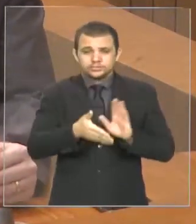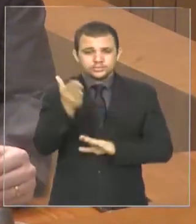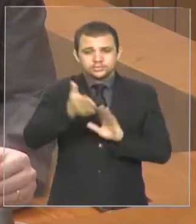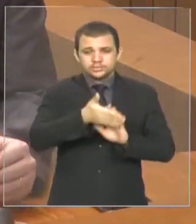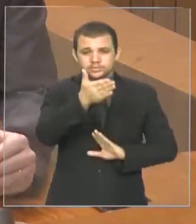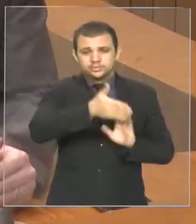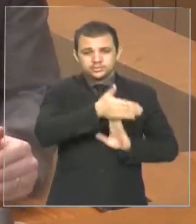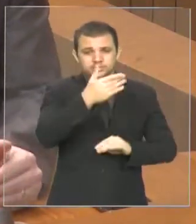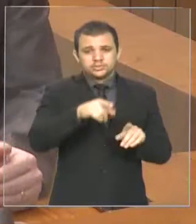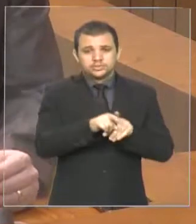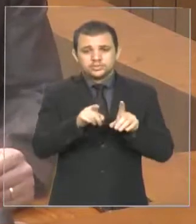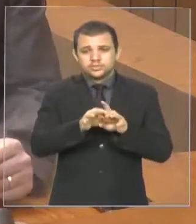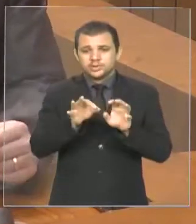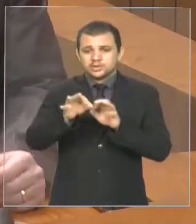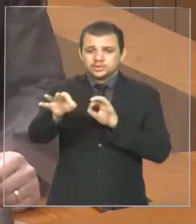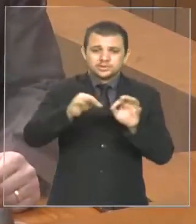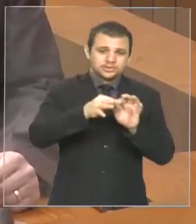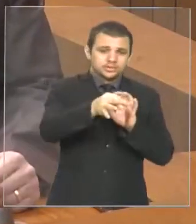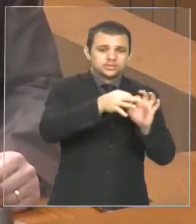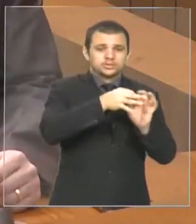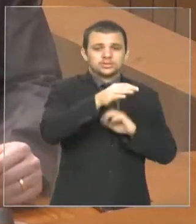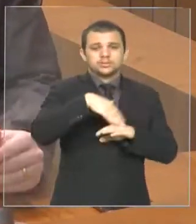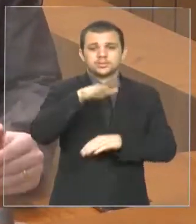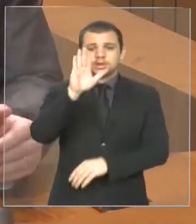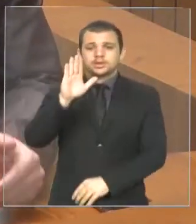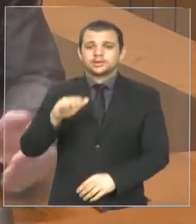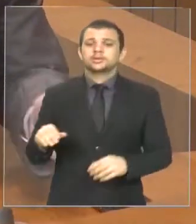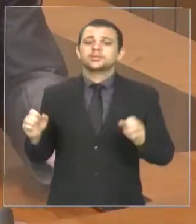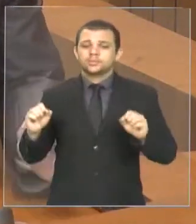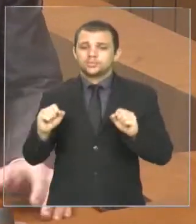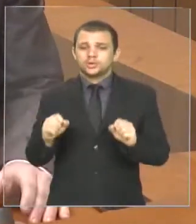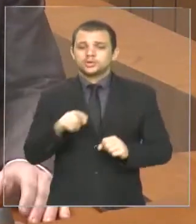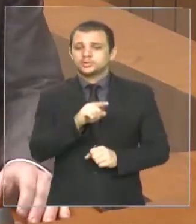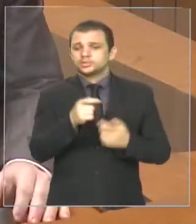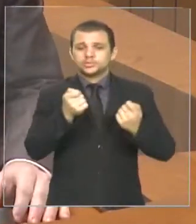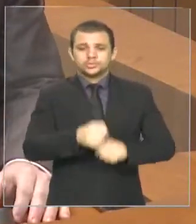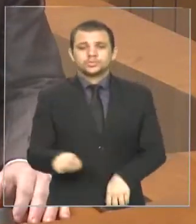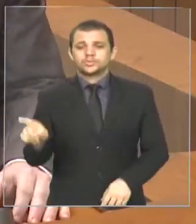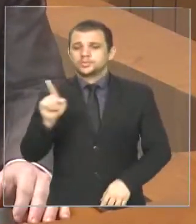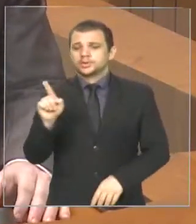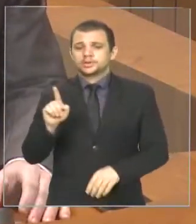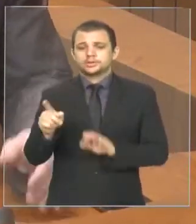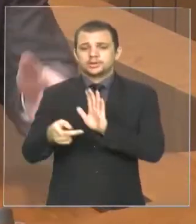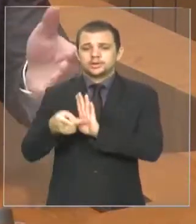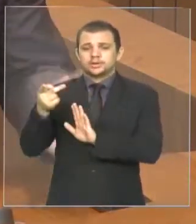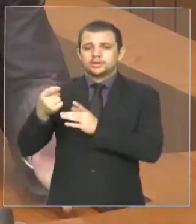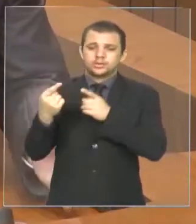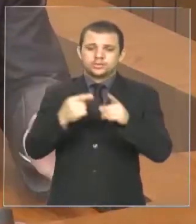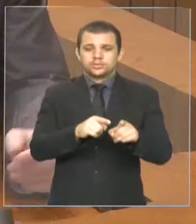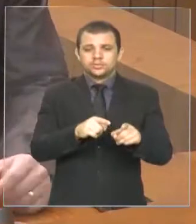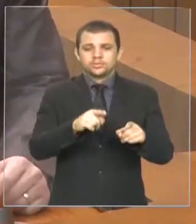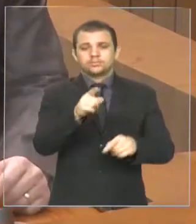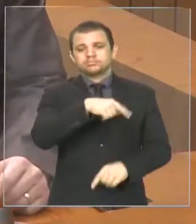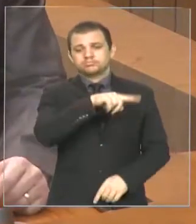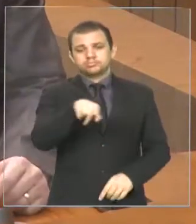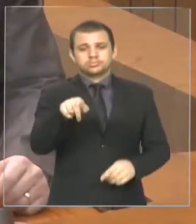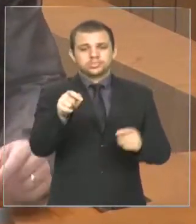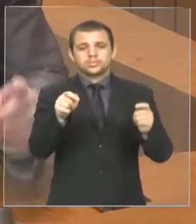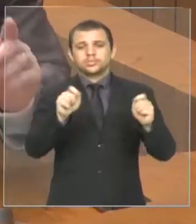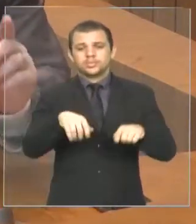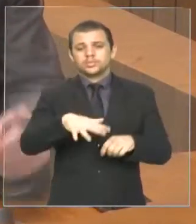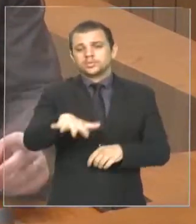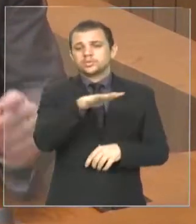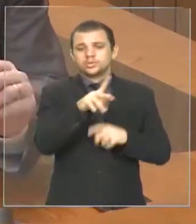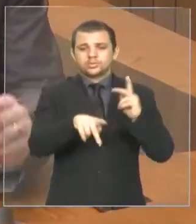as distâncias entre uma zona e outra são maiores, possam ficar fora dessa resolução para a tranquilidade das